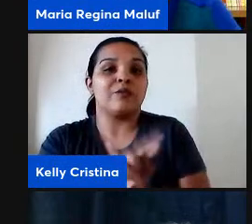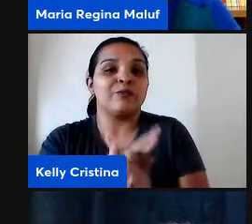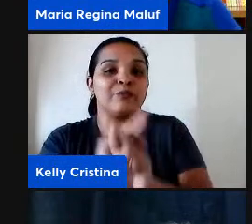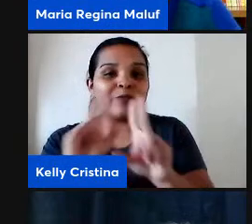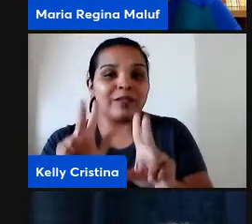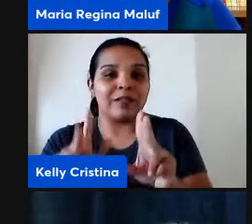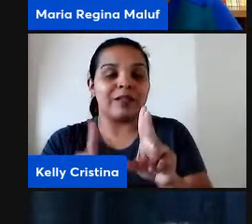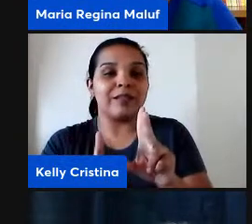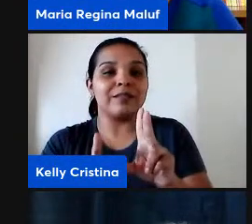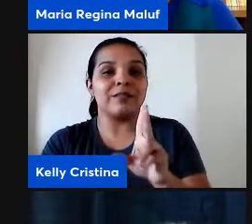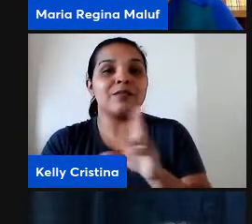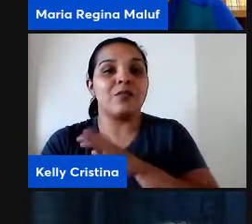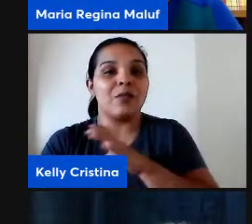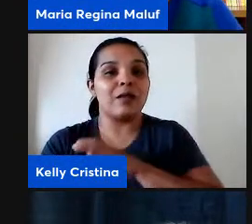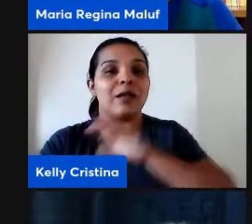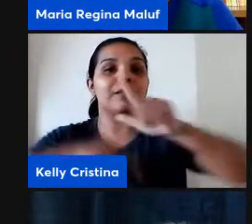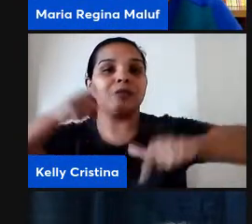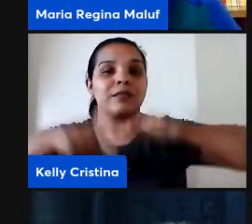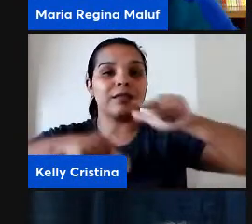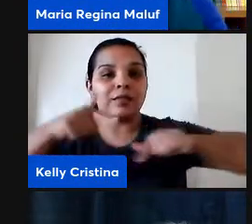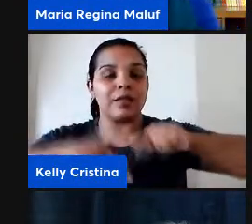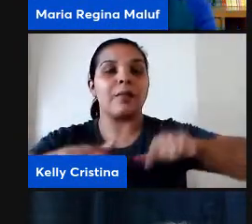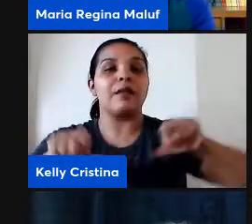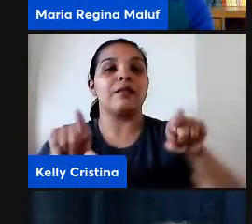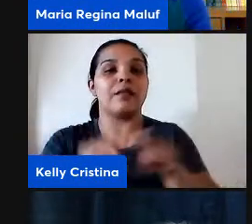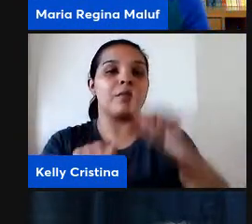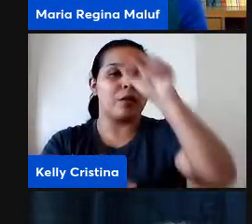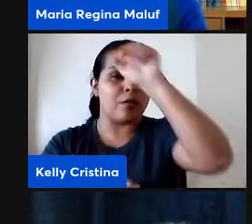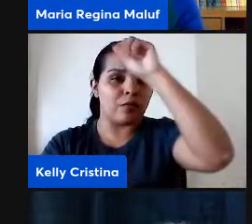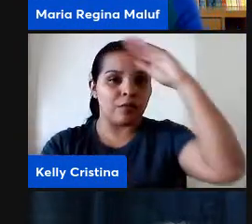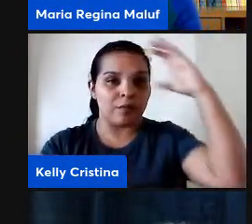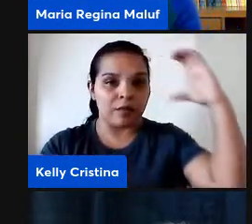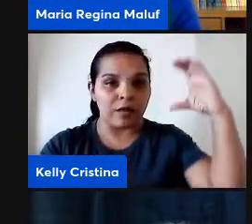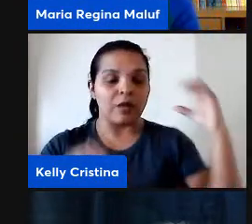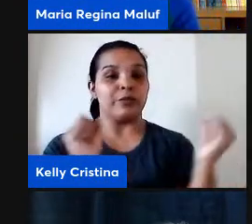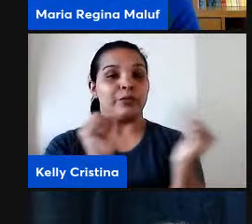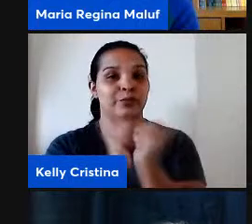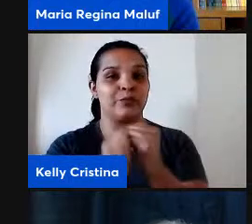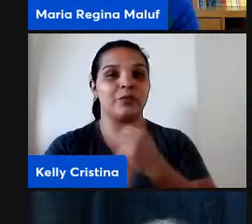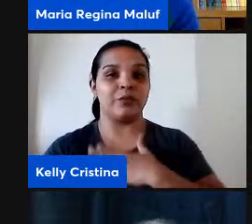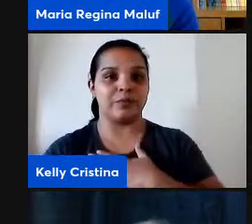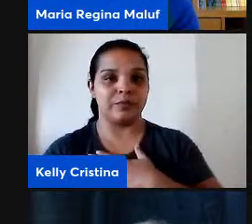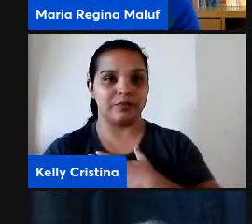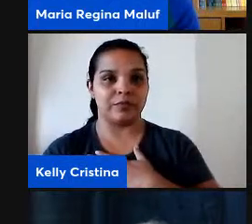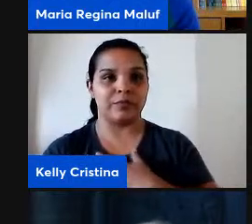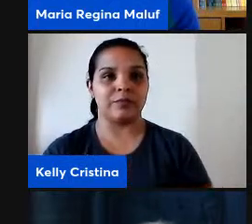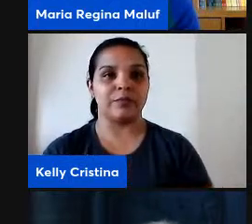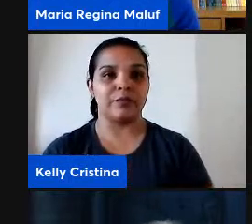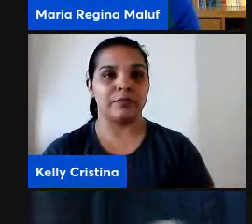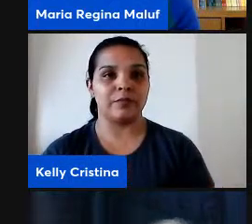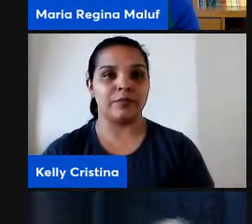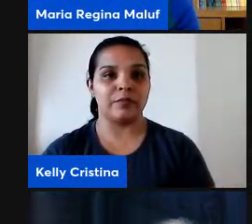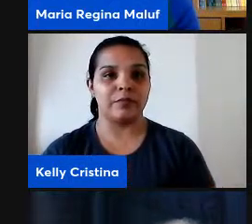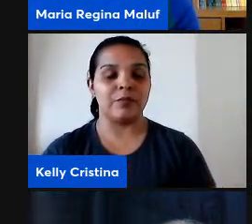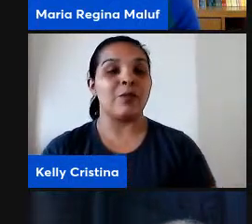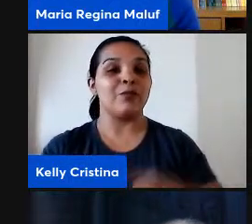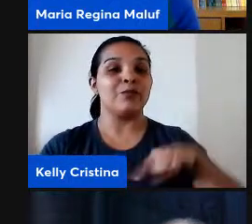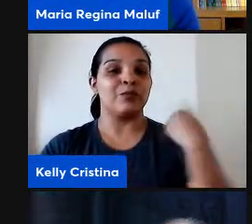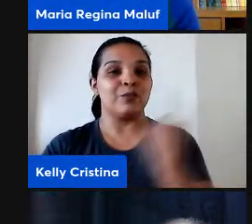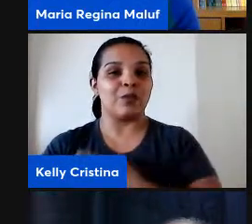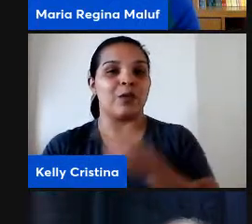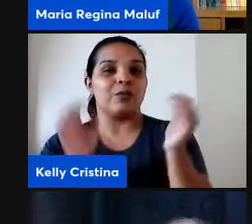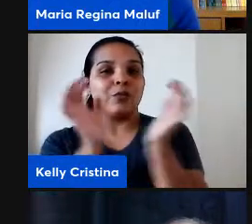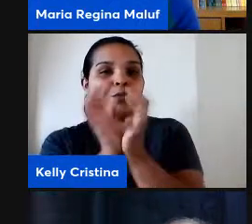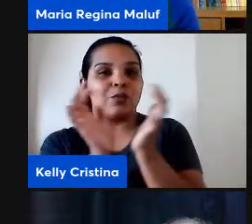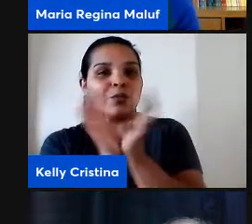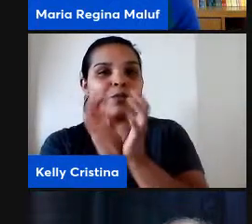que trabalham com alfabetização junto comigo. E, né? Enfim, do nosso grupo que tem